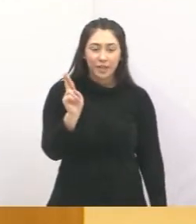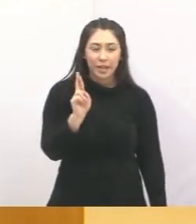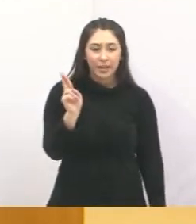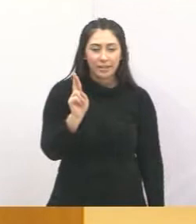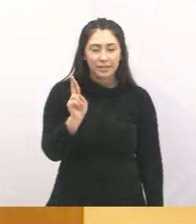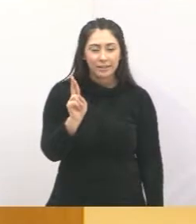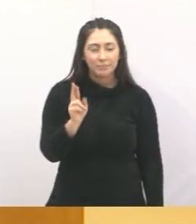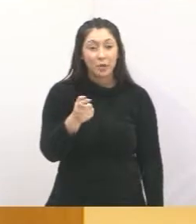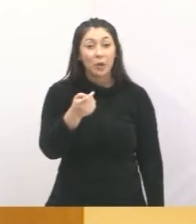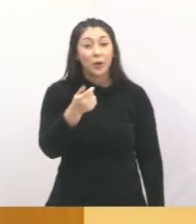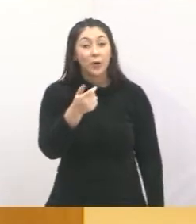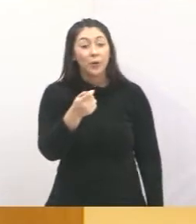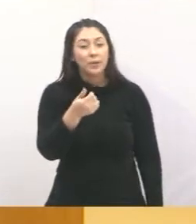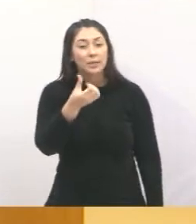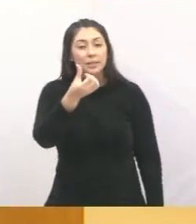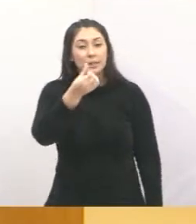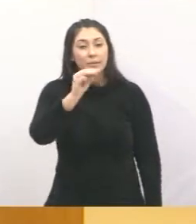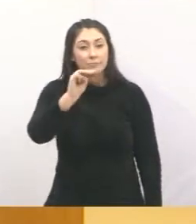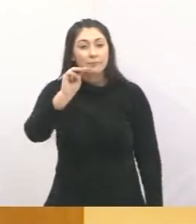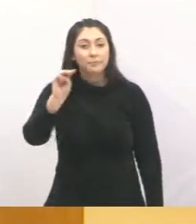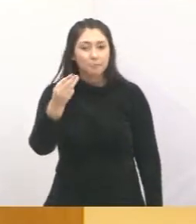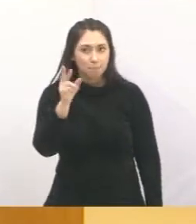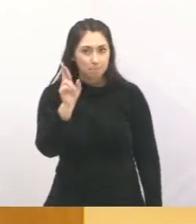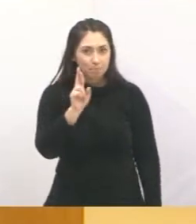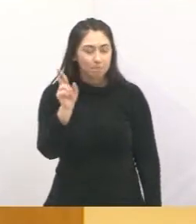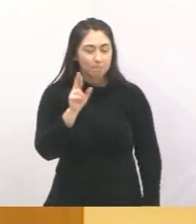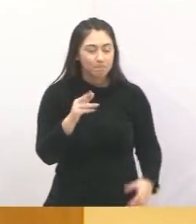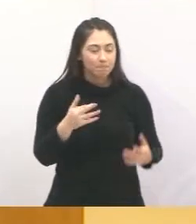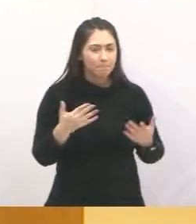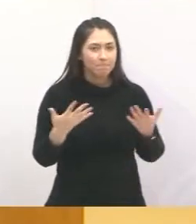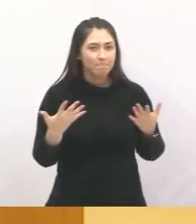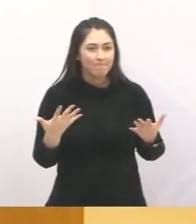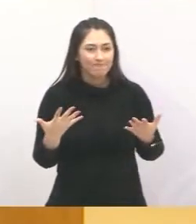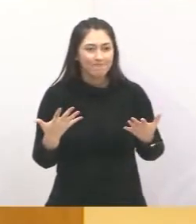Chegando a quase 6 milhões, isso estaria